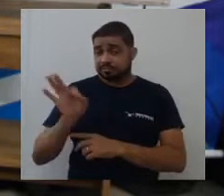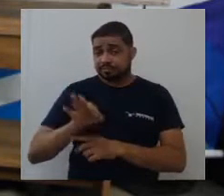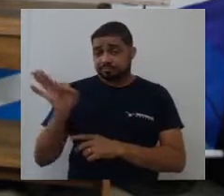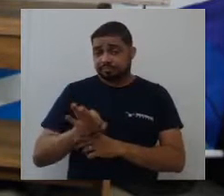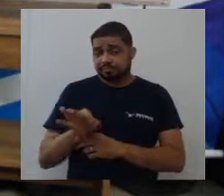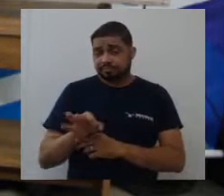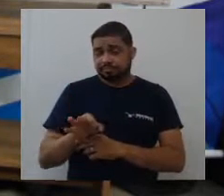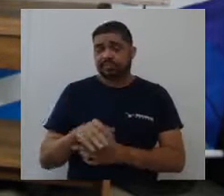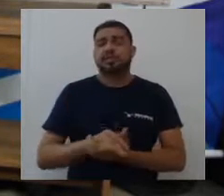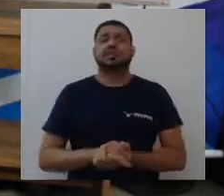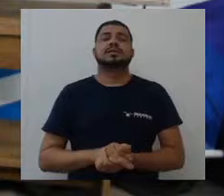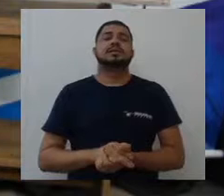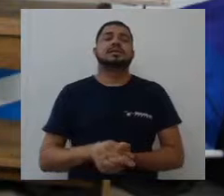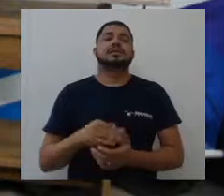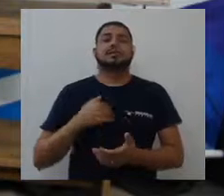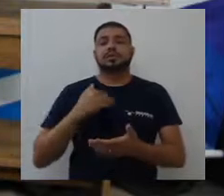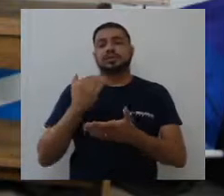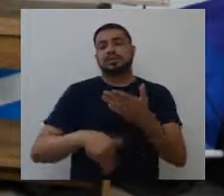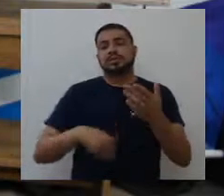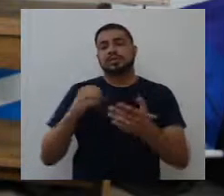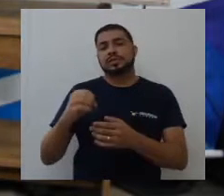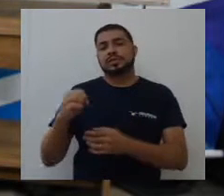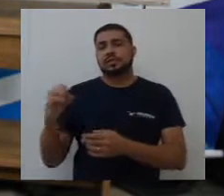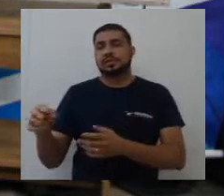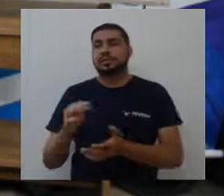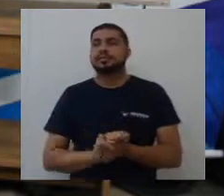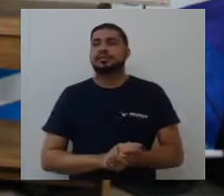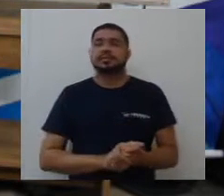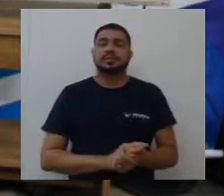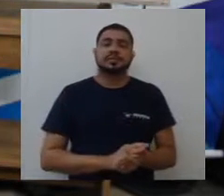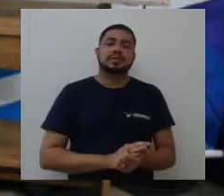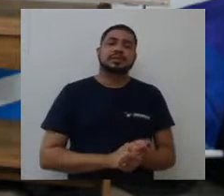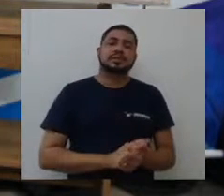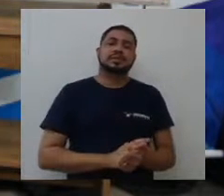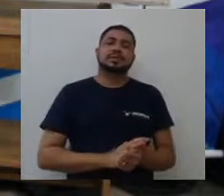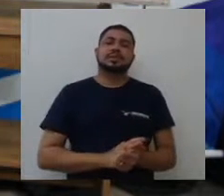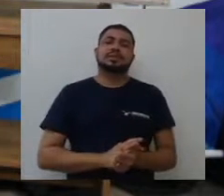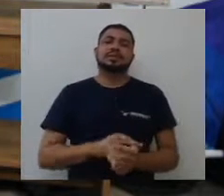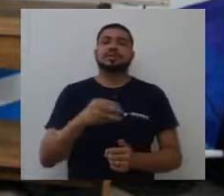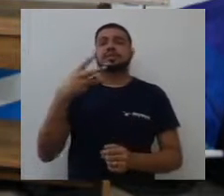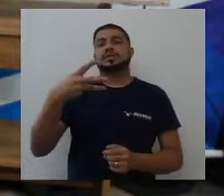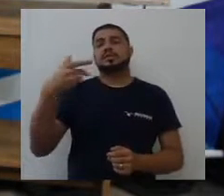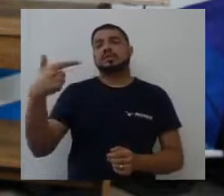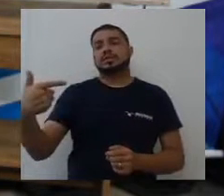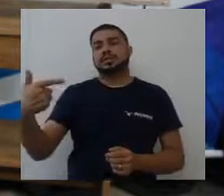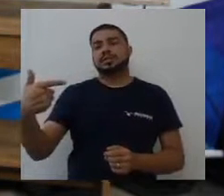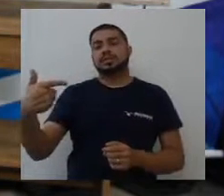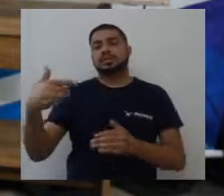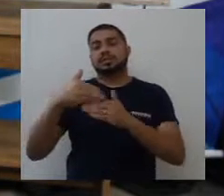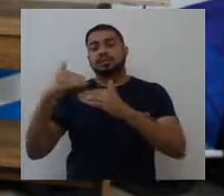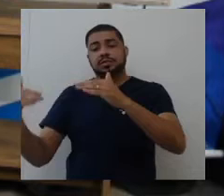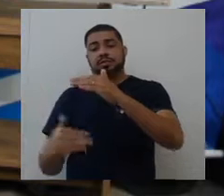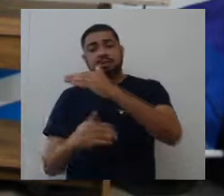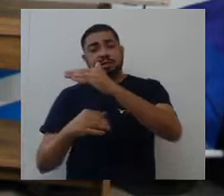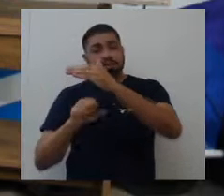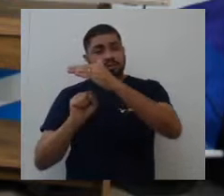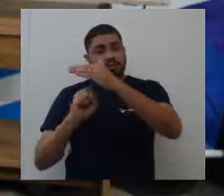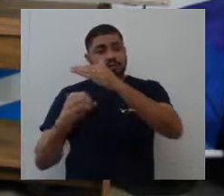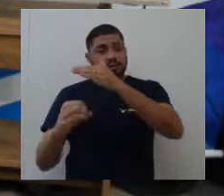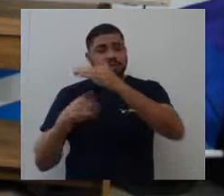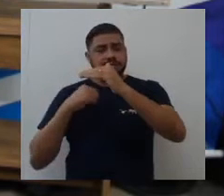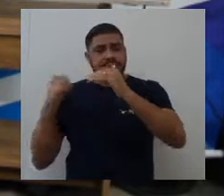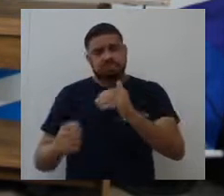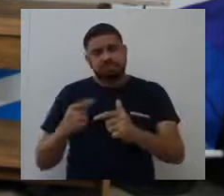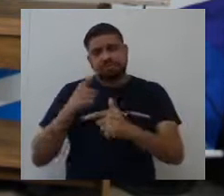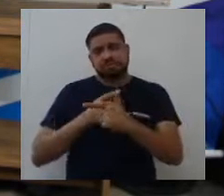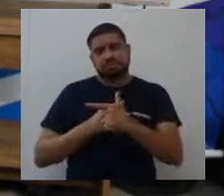essa porcentagem. Ó. Cortei 0 com 0, resulta aqui, ó, 32 por 80. Eu posso aqui dividir